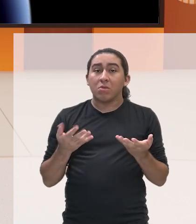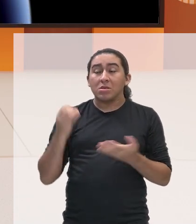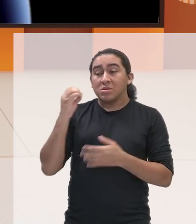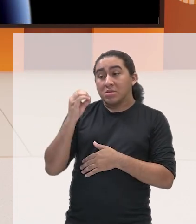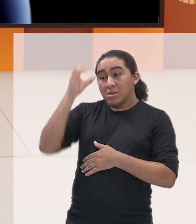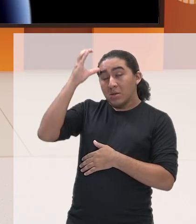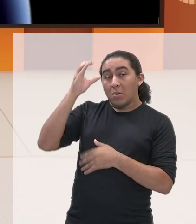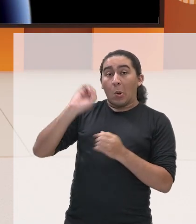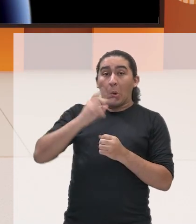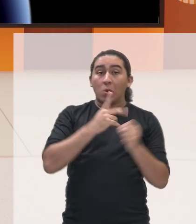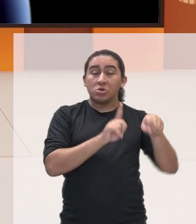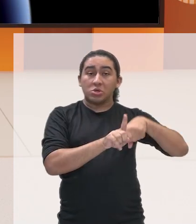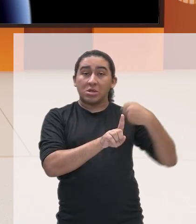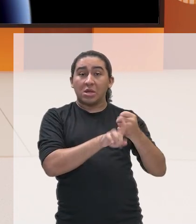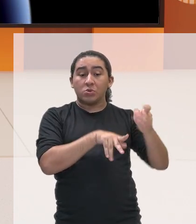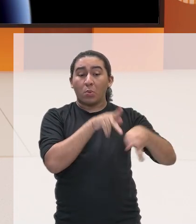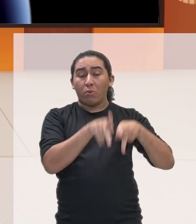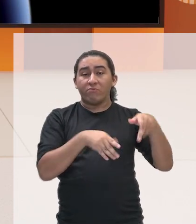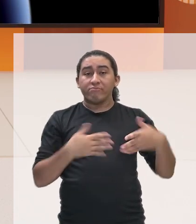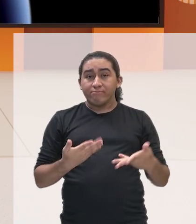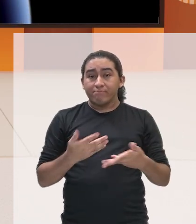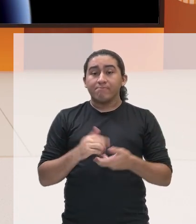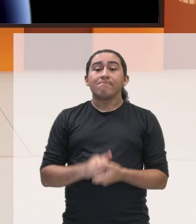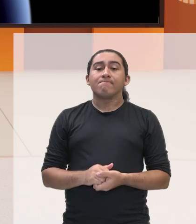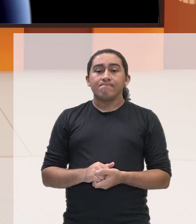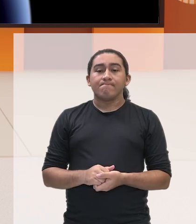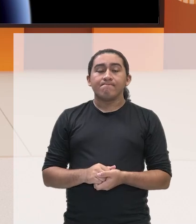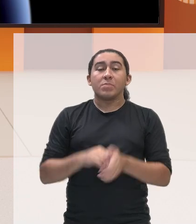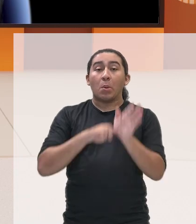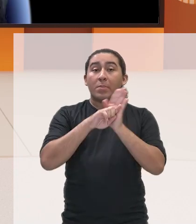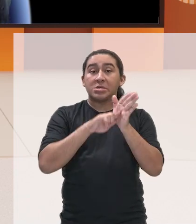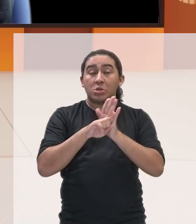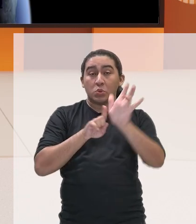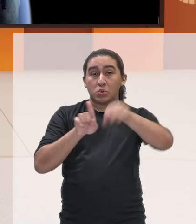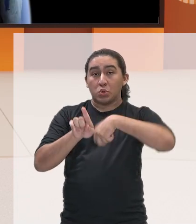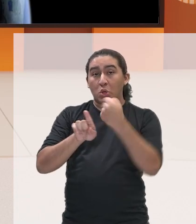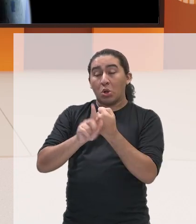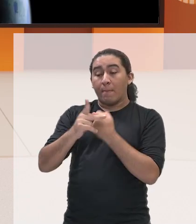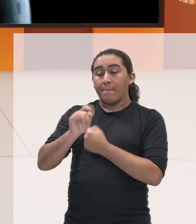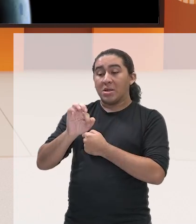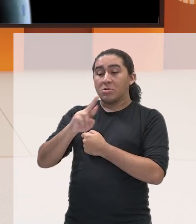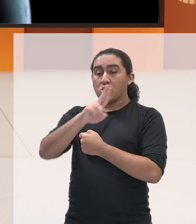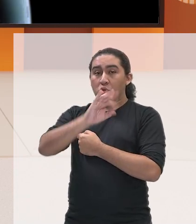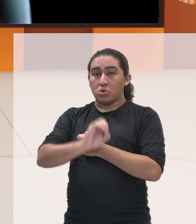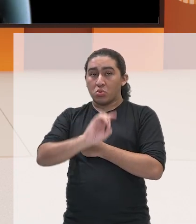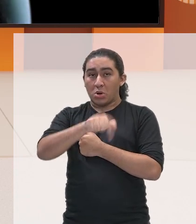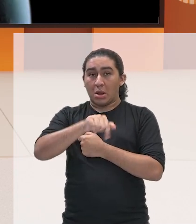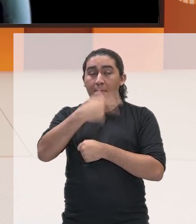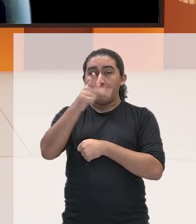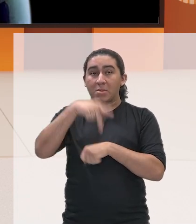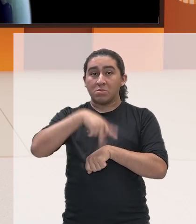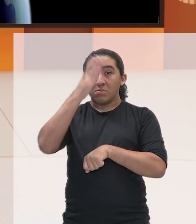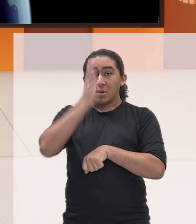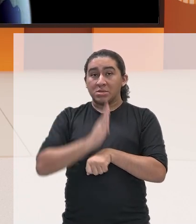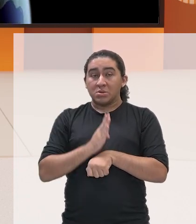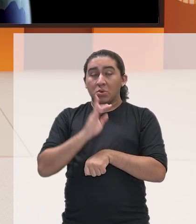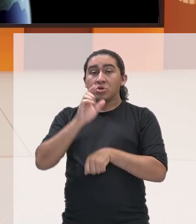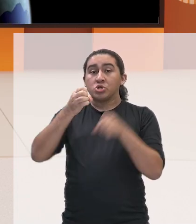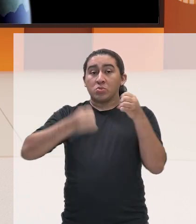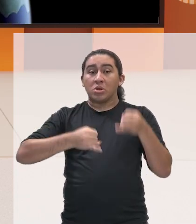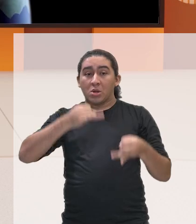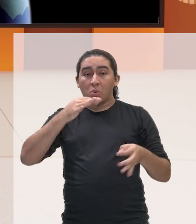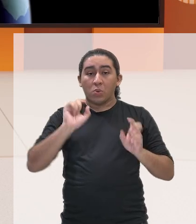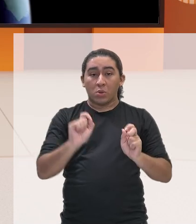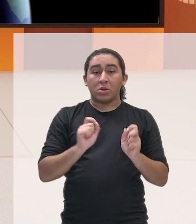do senso comum, né? O sociólogo Pedro Demo, que é um sociólogo brasileiro, ele diz o seguinte: